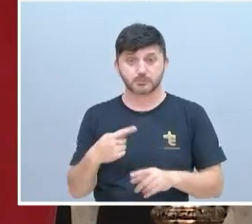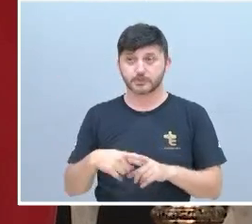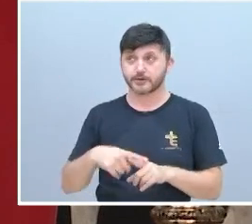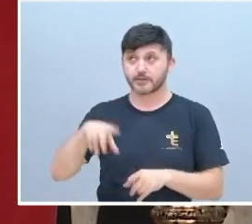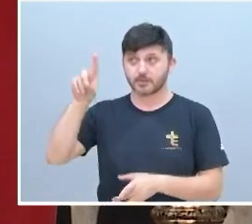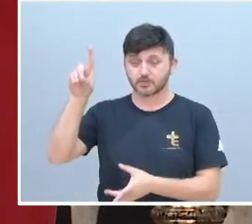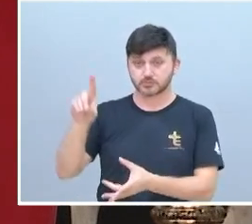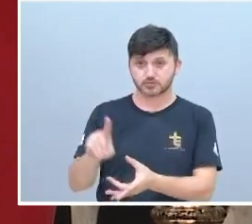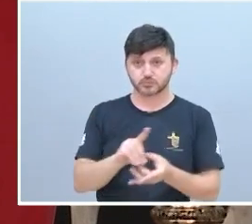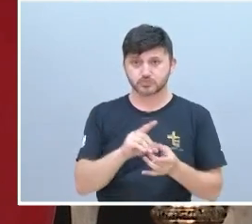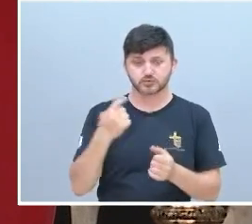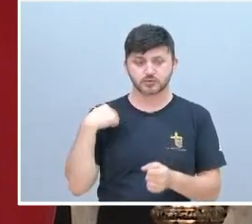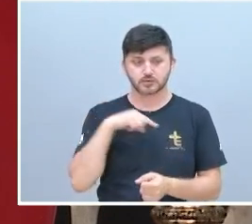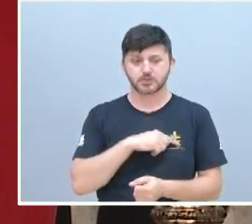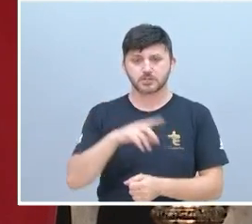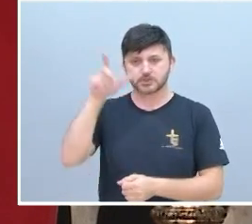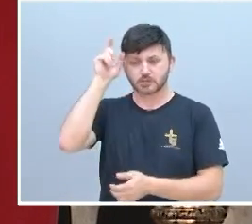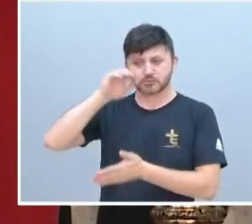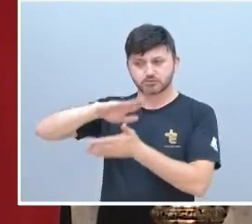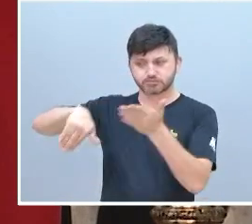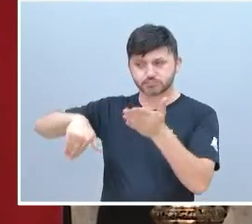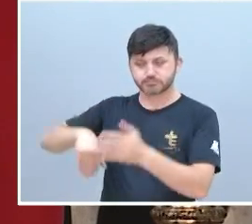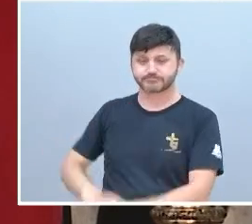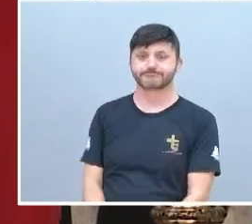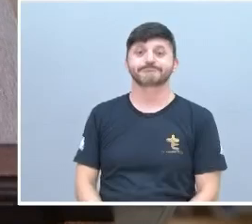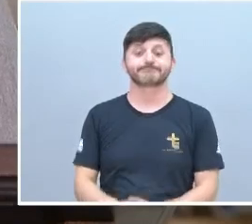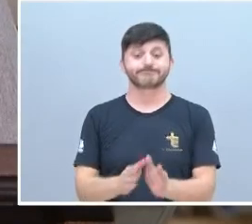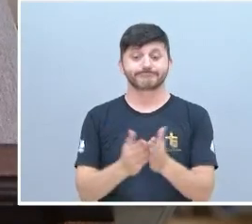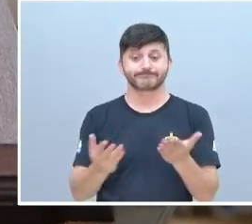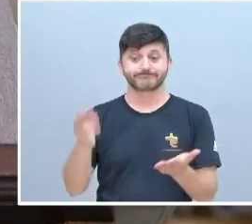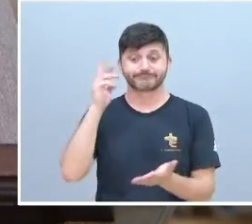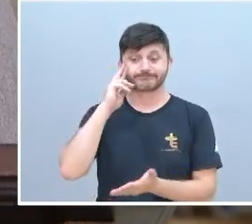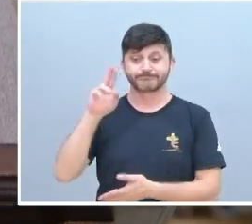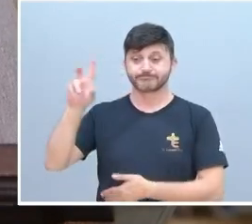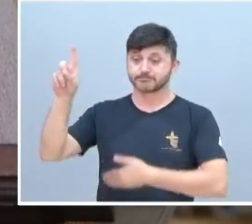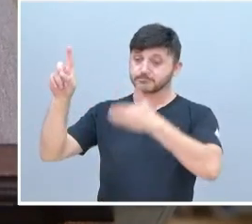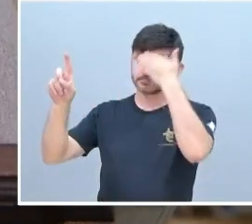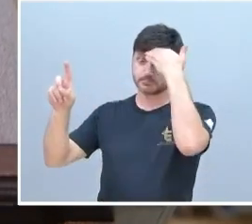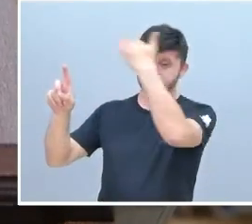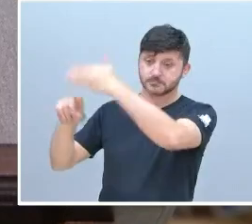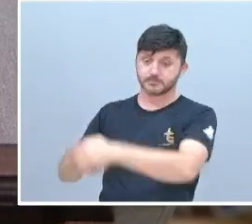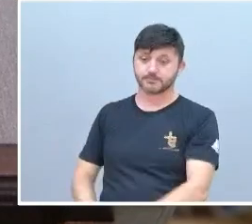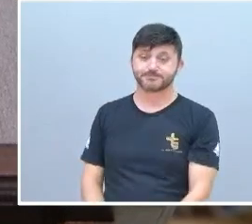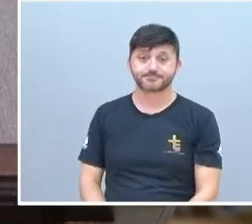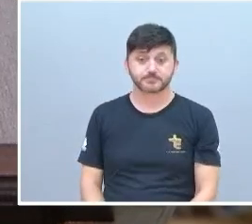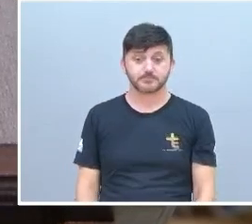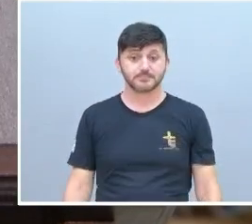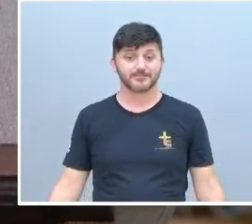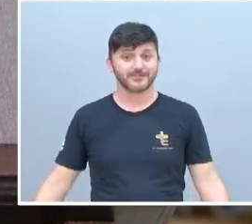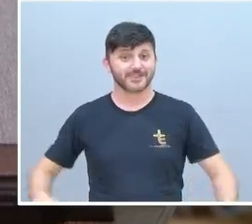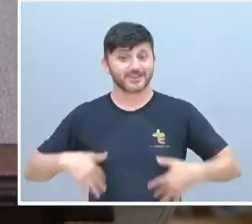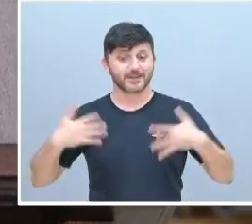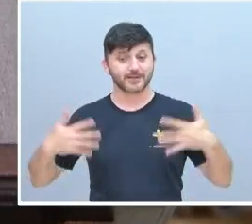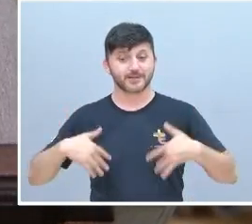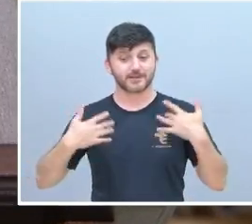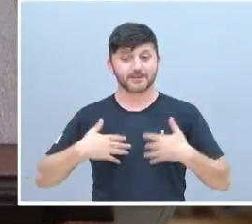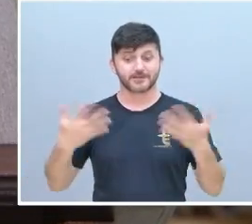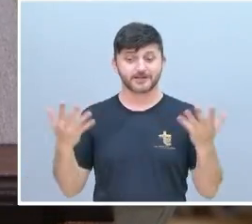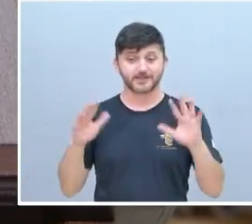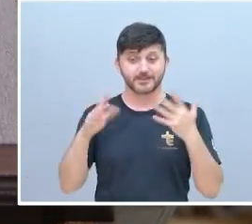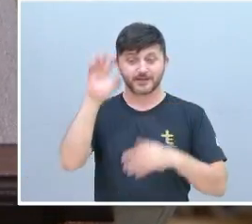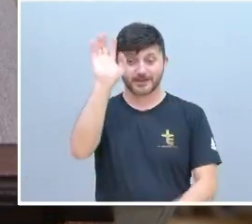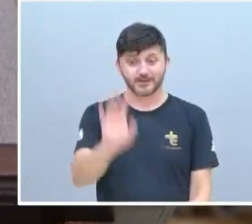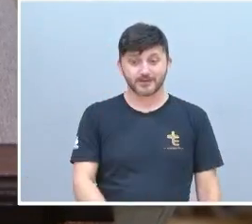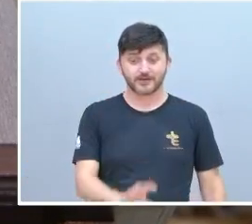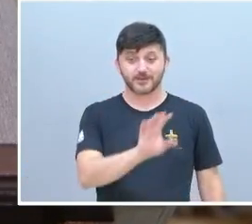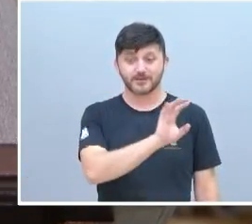estava com ele. Palavra do Senhor. Graças a Deus. Com alegria, aclamemos ao